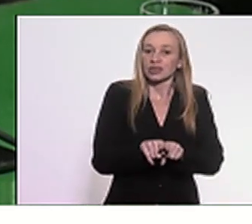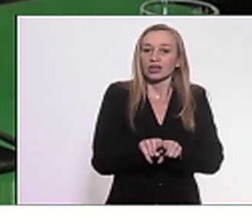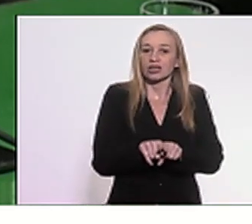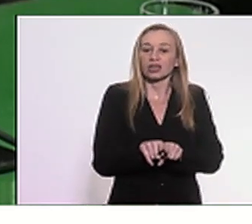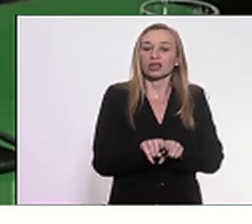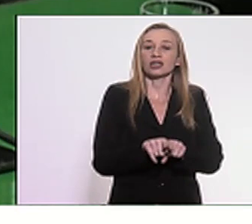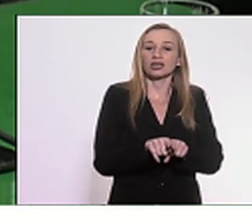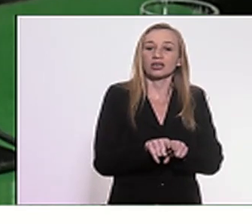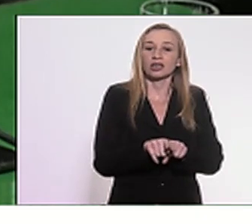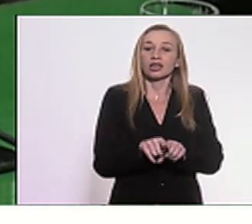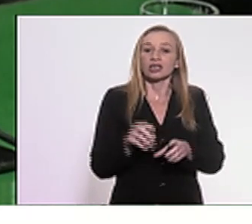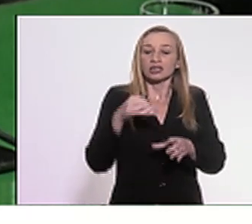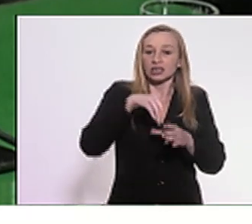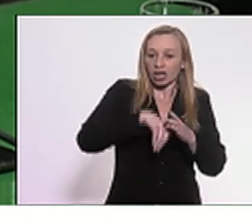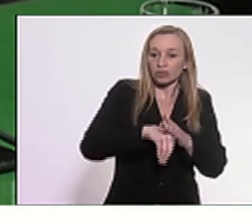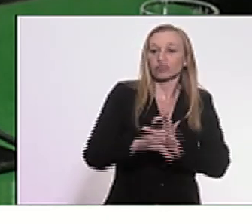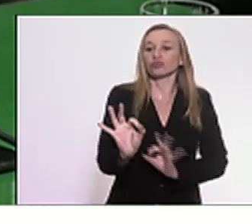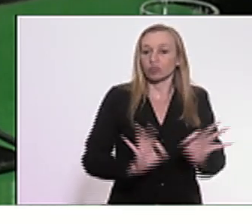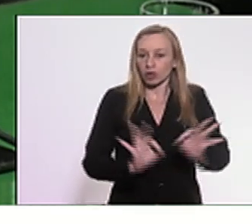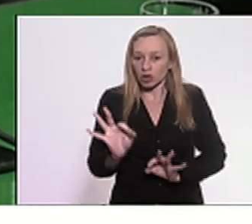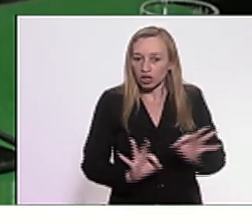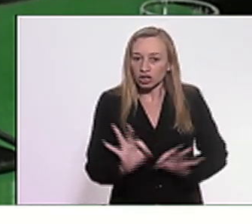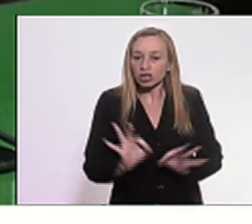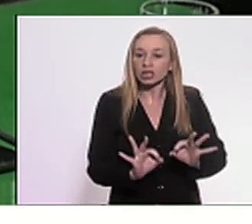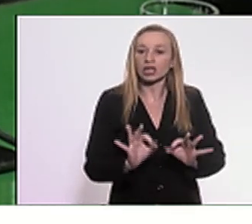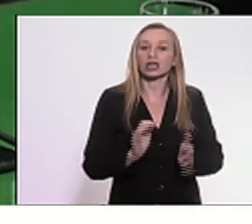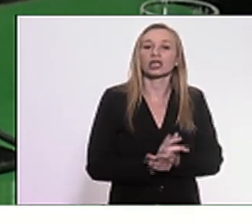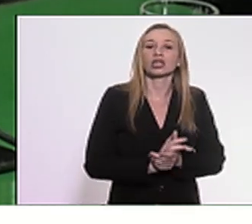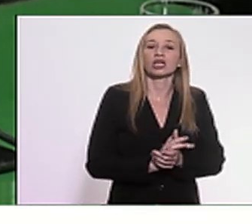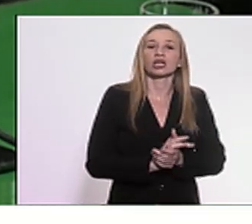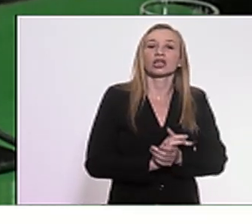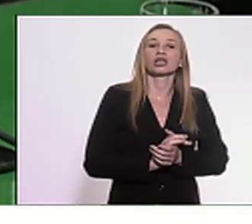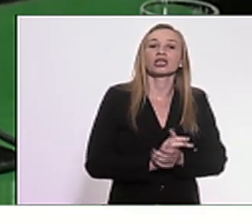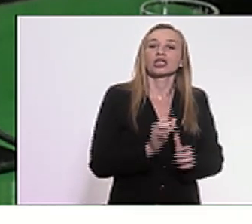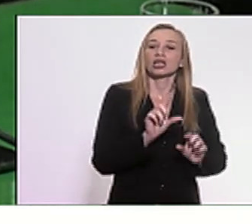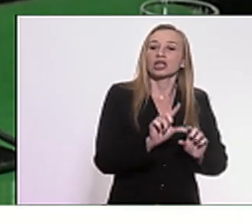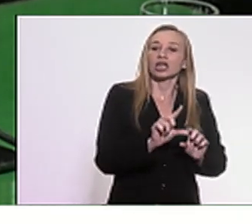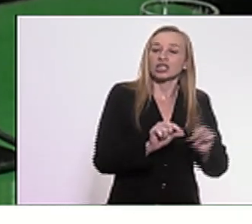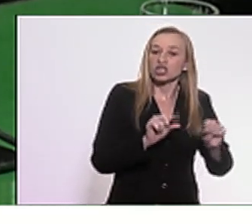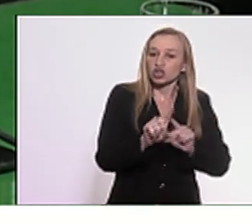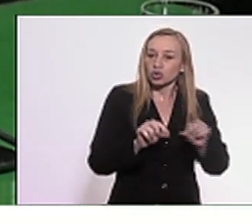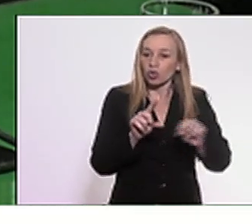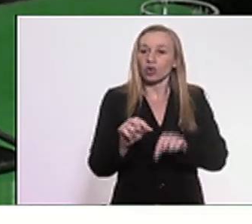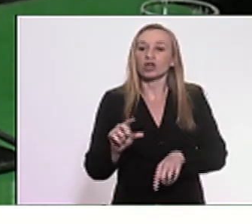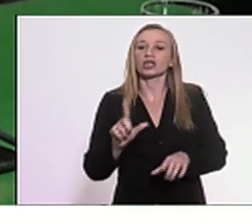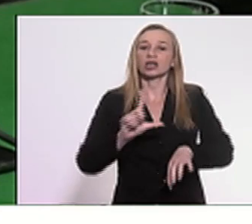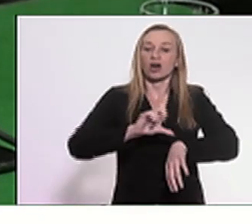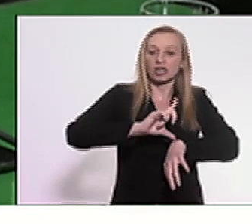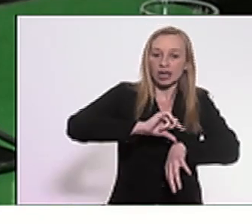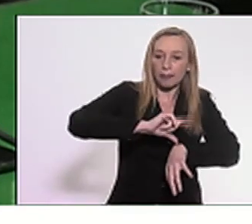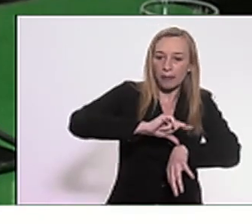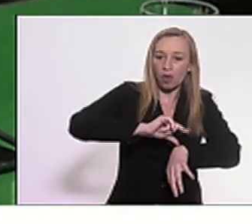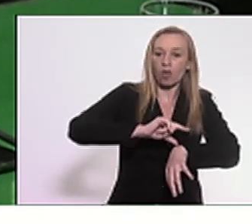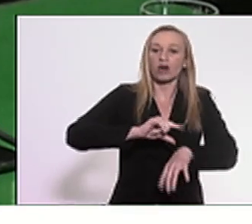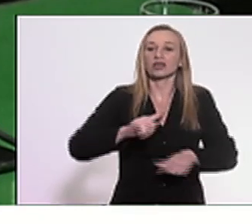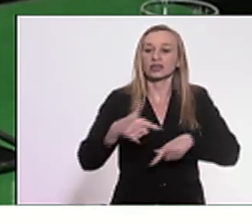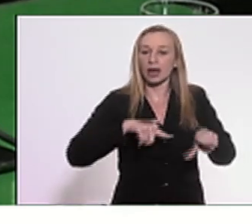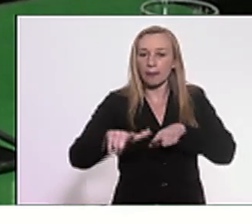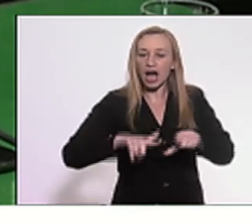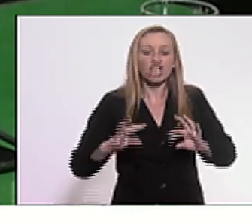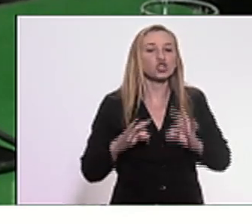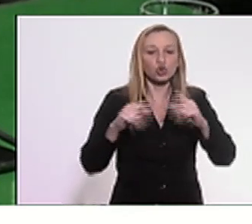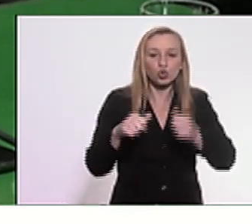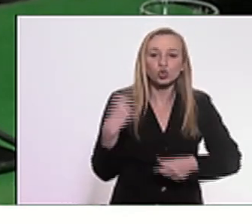desse projeto. Está na essência, tanto a escala, as escalas extras sem remuneração, tudo isso a